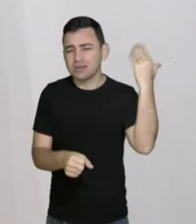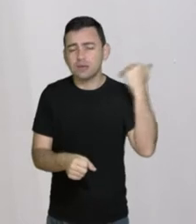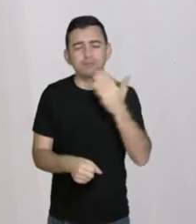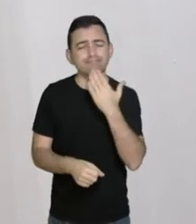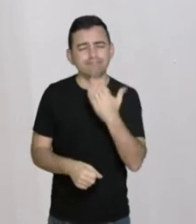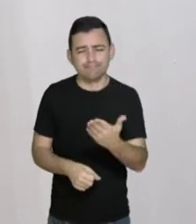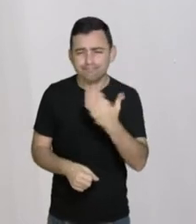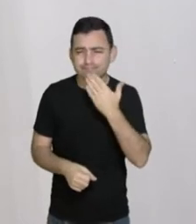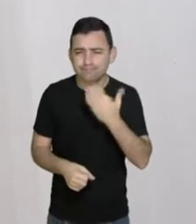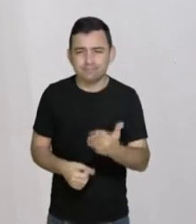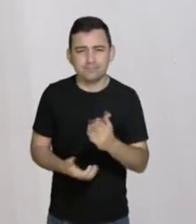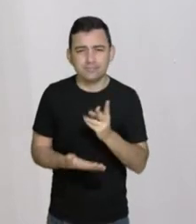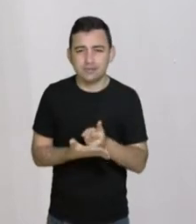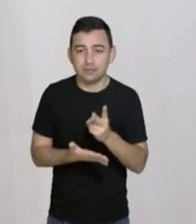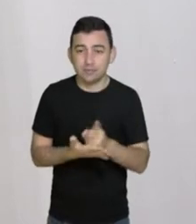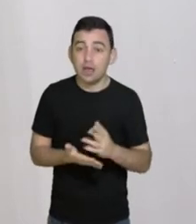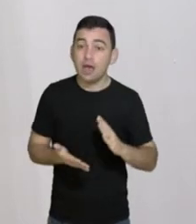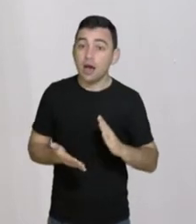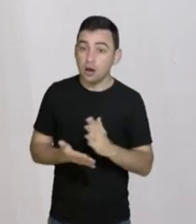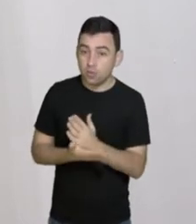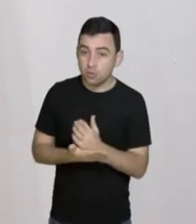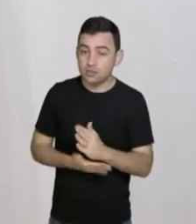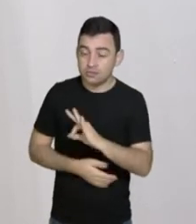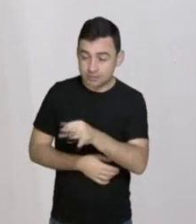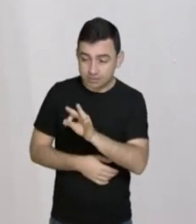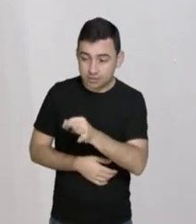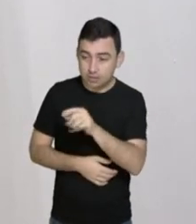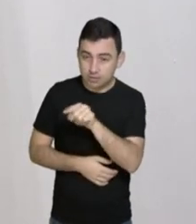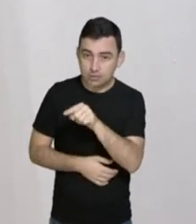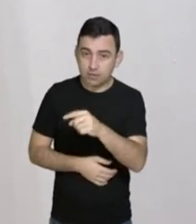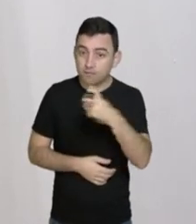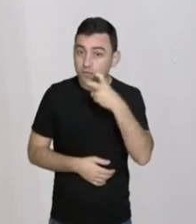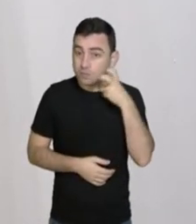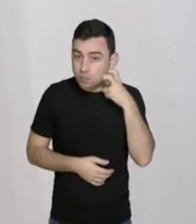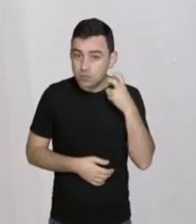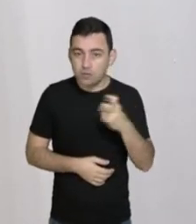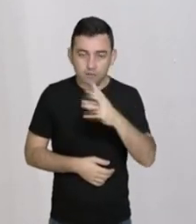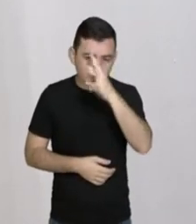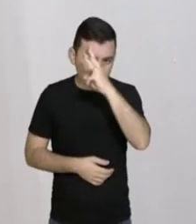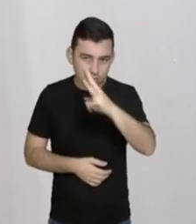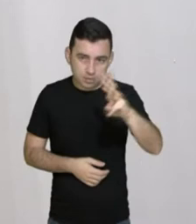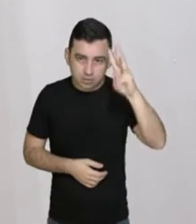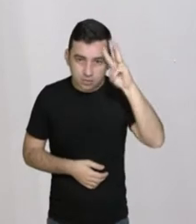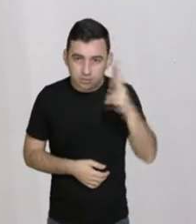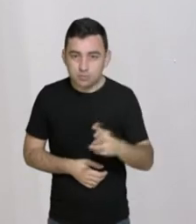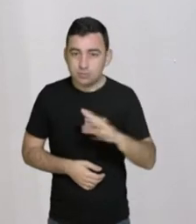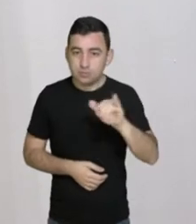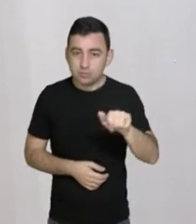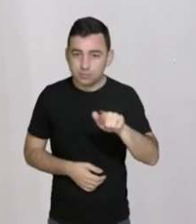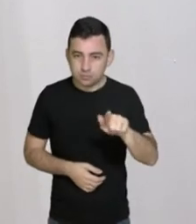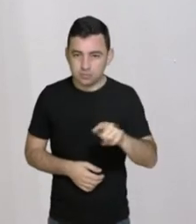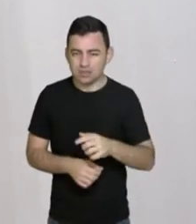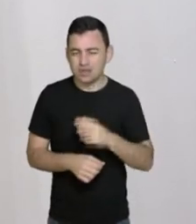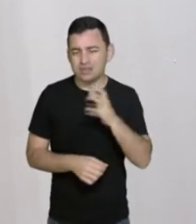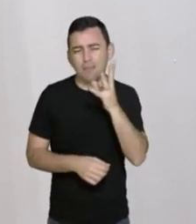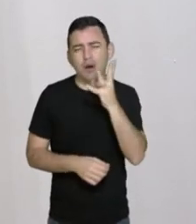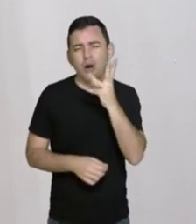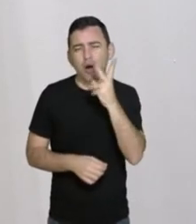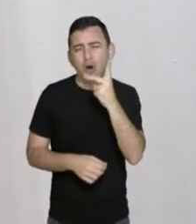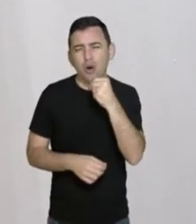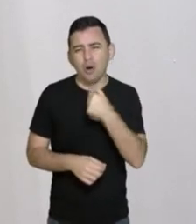Algumas, deputado Vampiro, deputado Vonei e deputado Júlio Garcia, levaram décadas para sair do